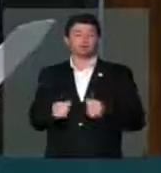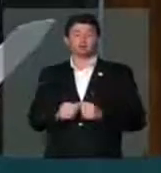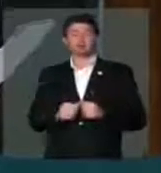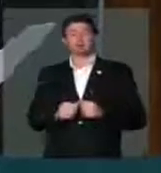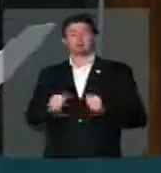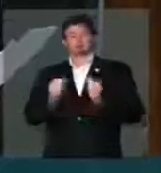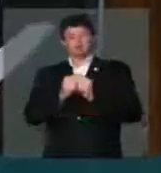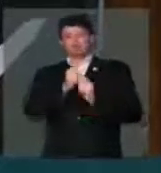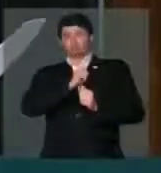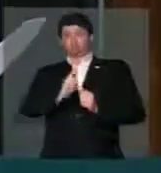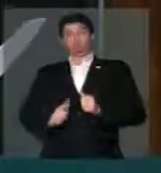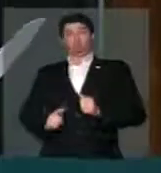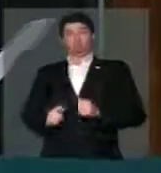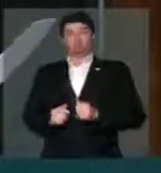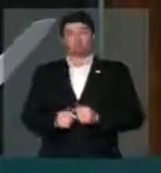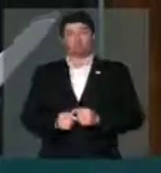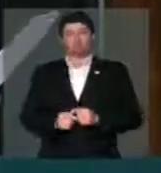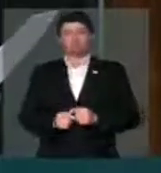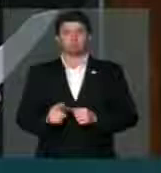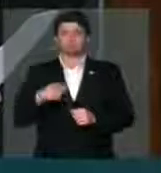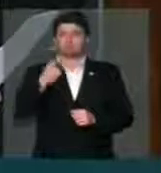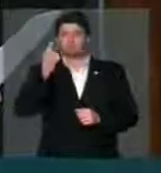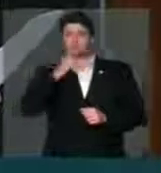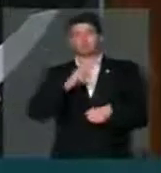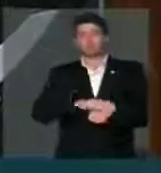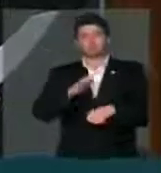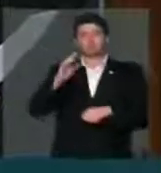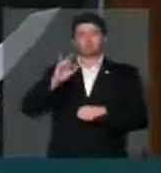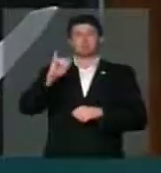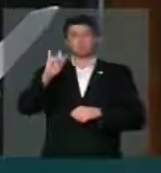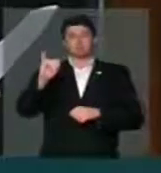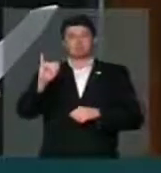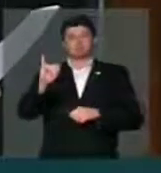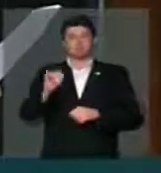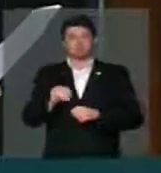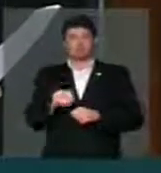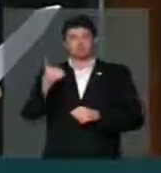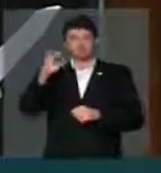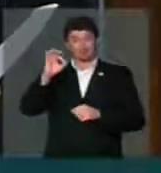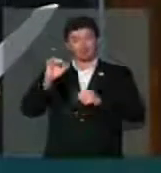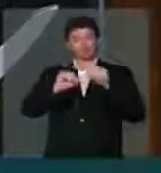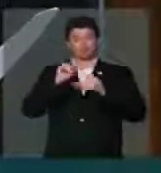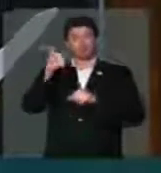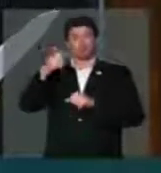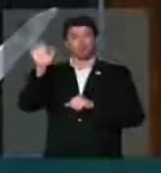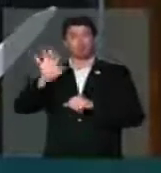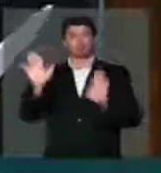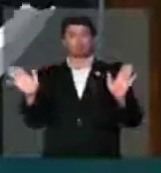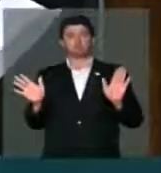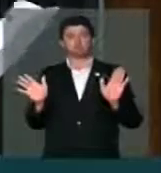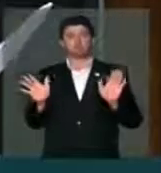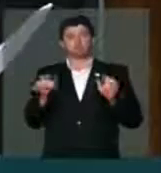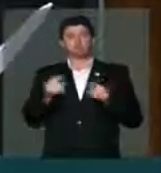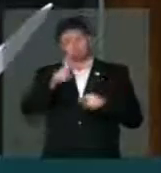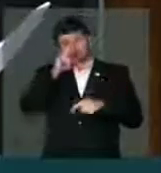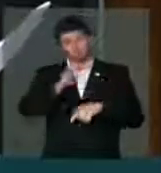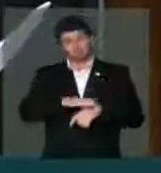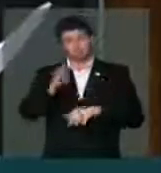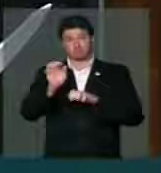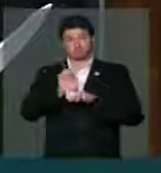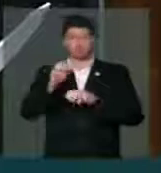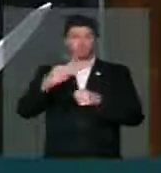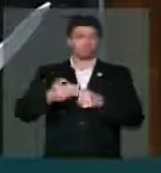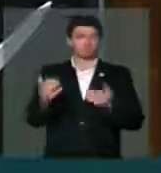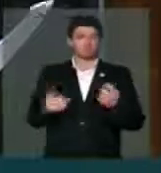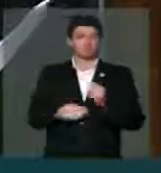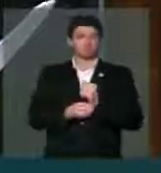com os governadores, para que a gente possa aumentar esse IPI de 10% para 12% e, com isso, fortalecer os estados e